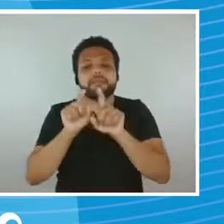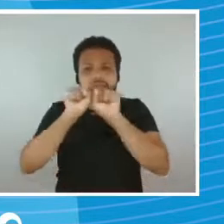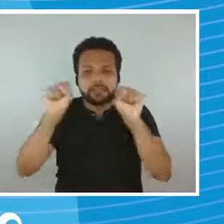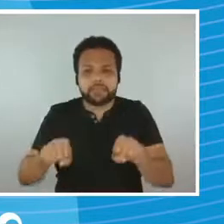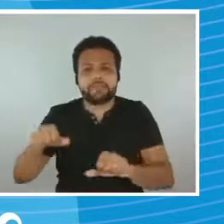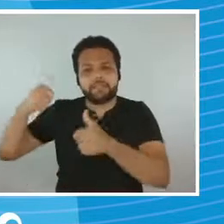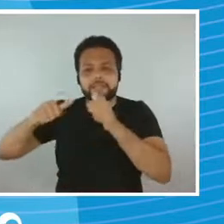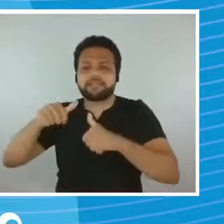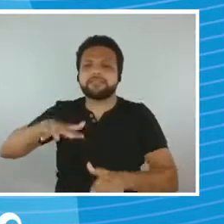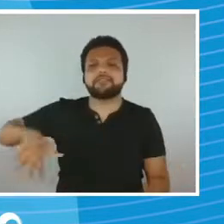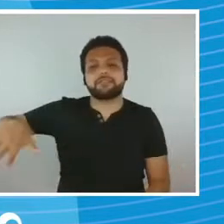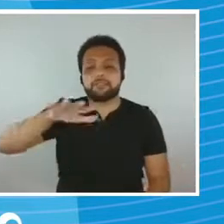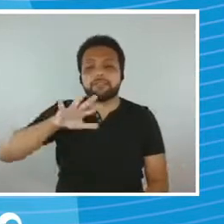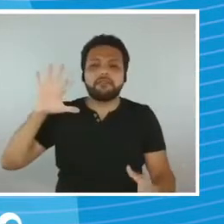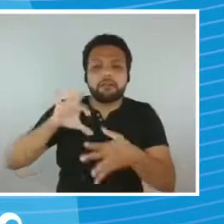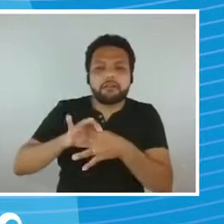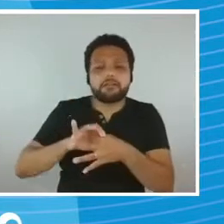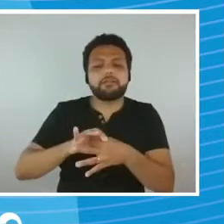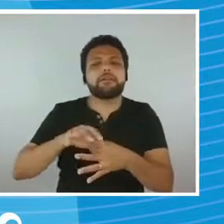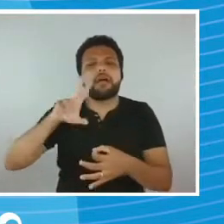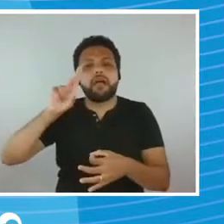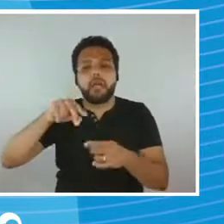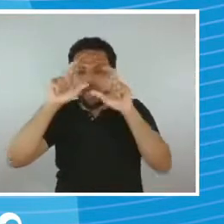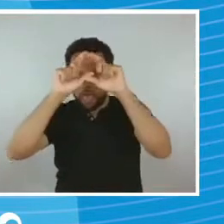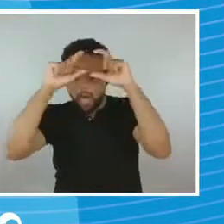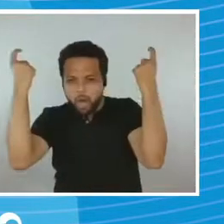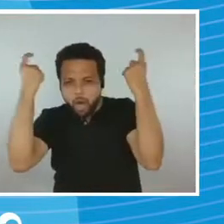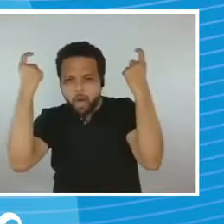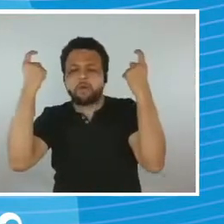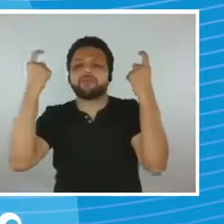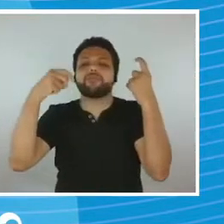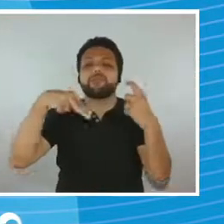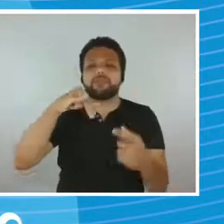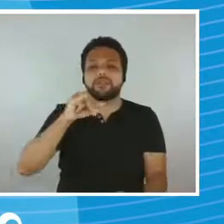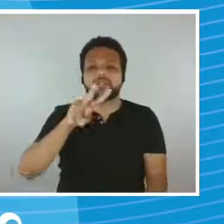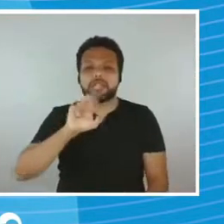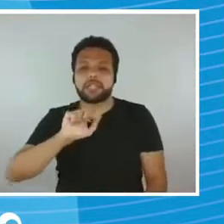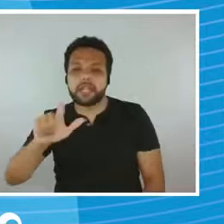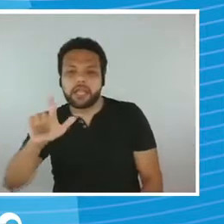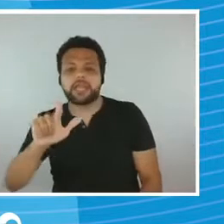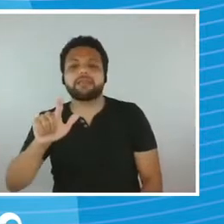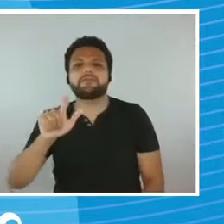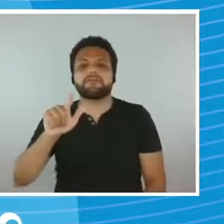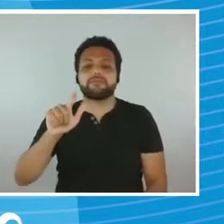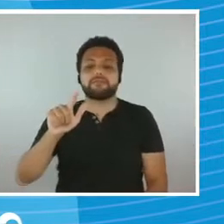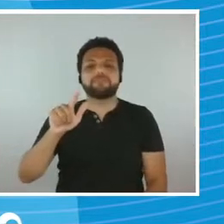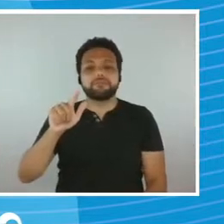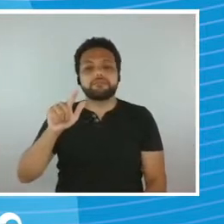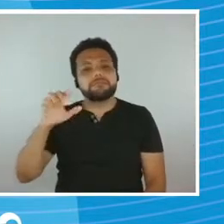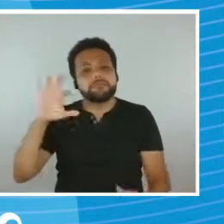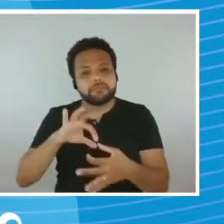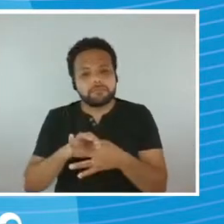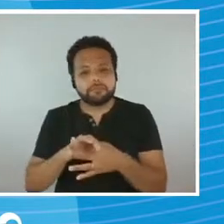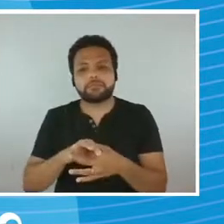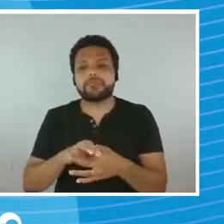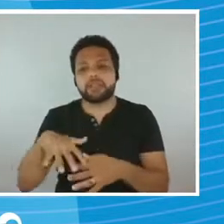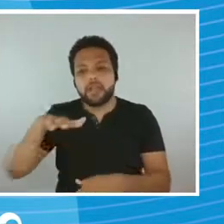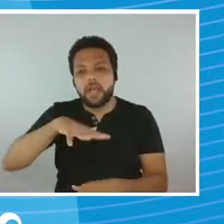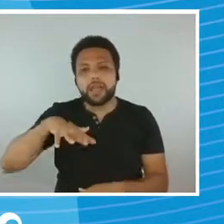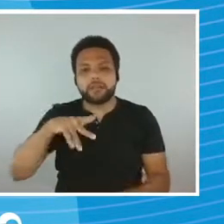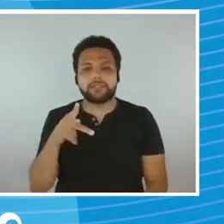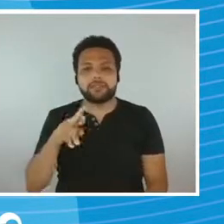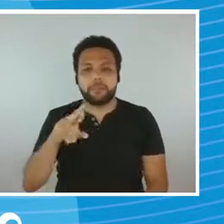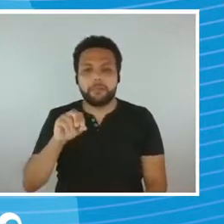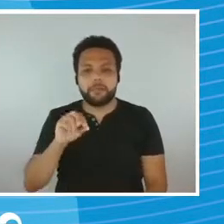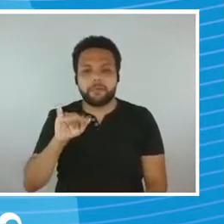e atribuem certos rótulos, certos níveis numa escala de conhecimento, tecnicamente, escala de proficiência, em uma área